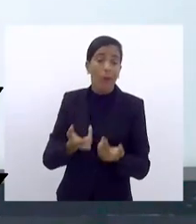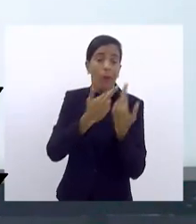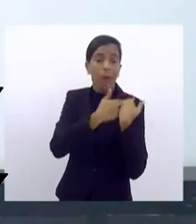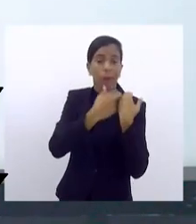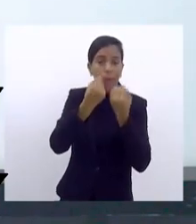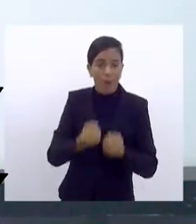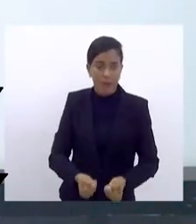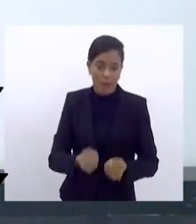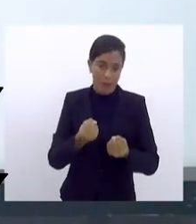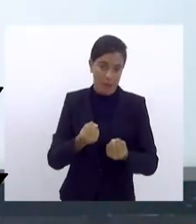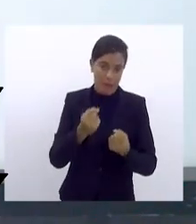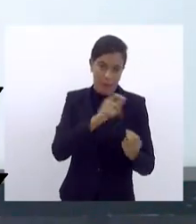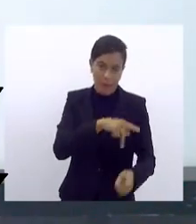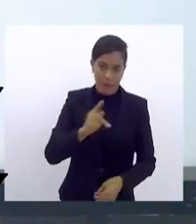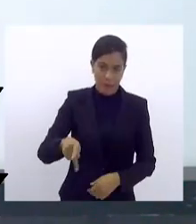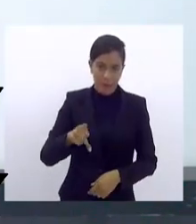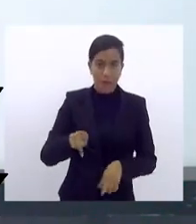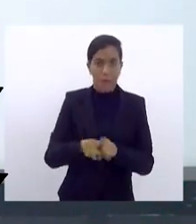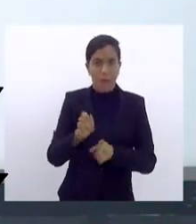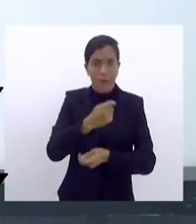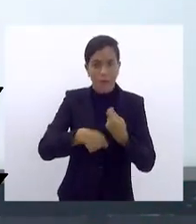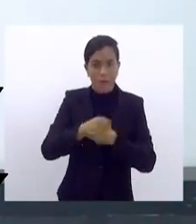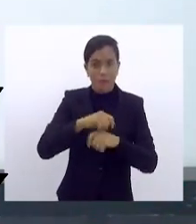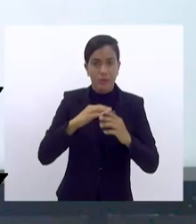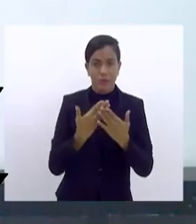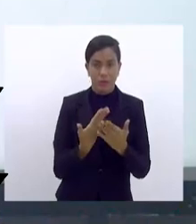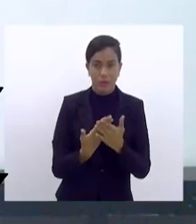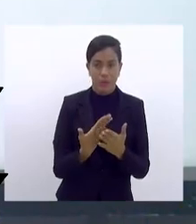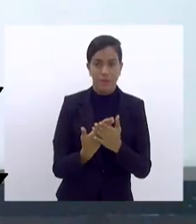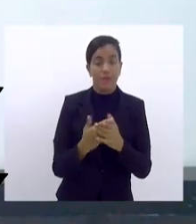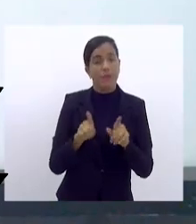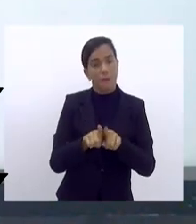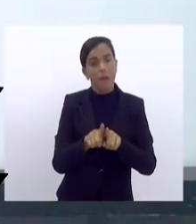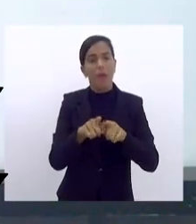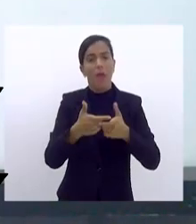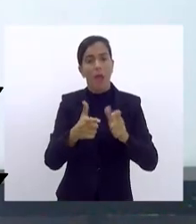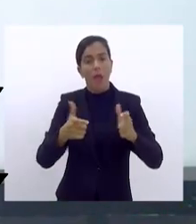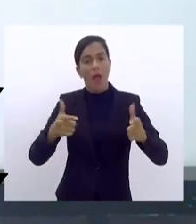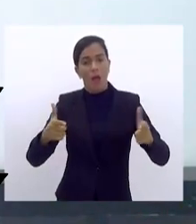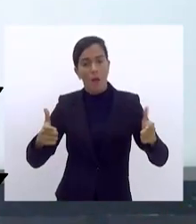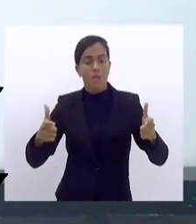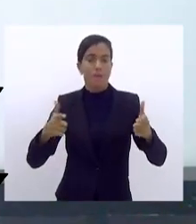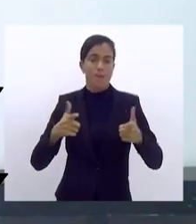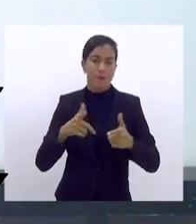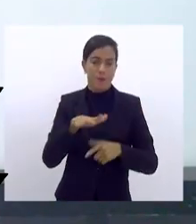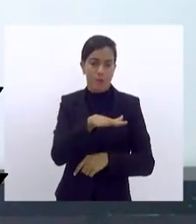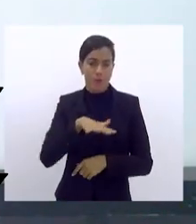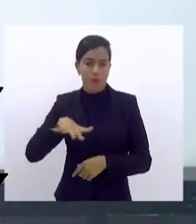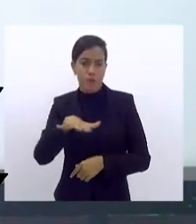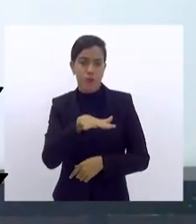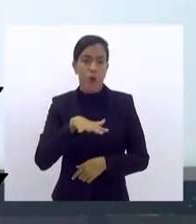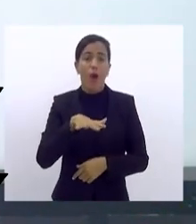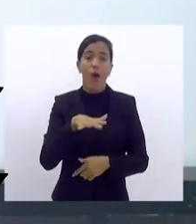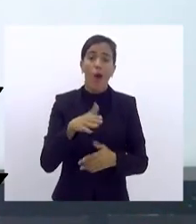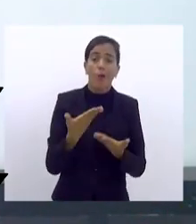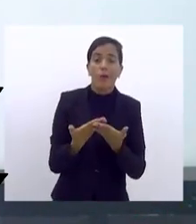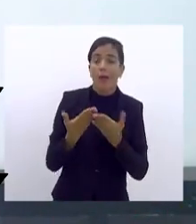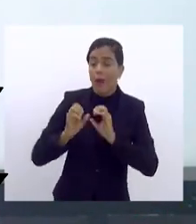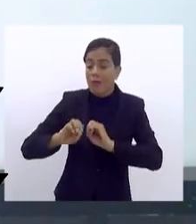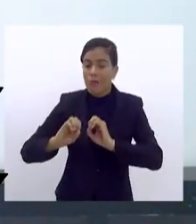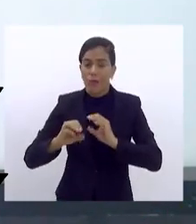sobre os profissionais docentes e toda a administração escolar e aumenta inclusive as tensões no locus onde a educação se faz